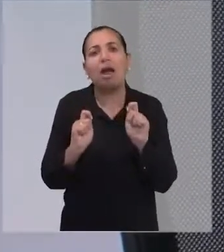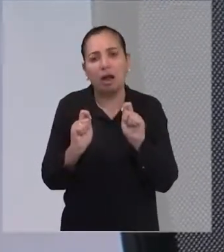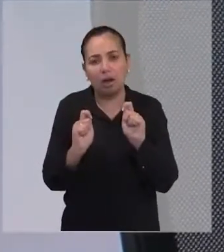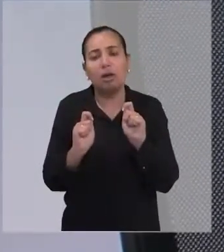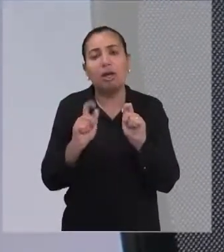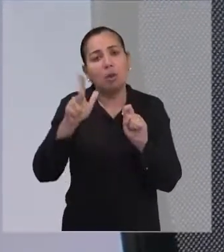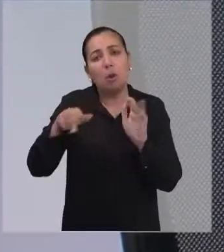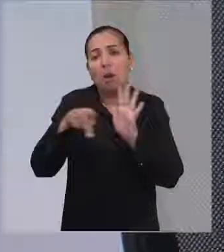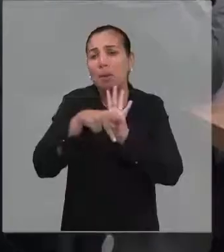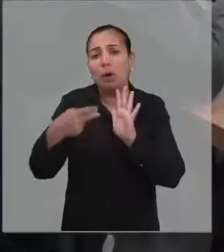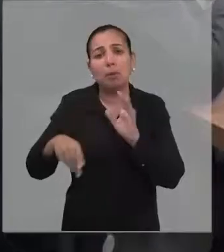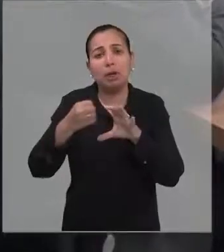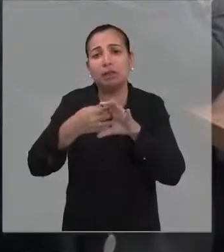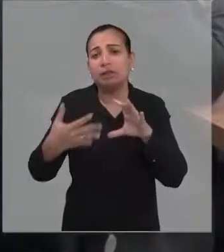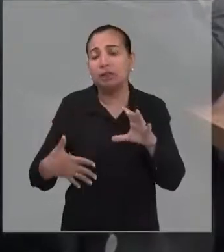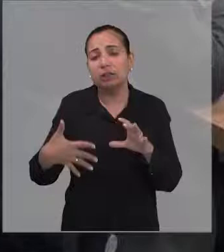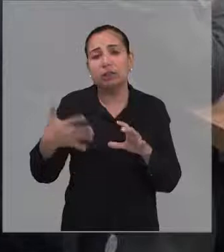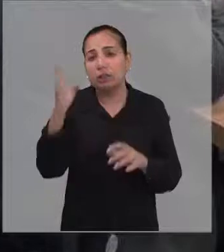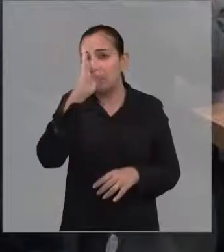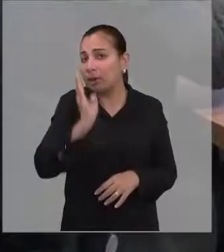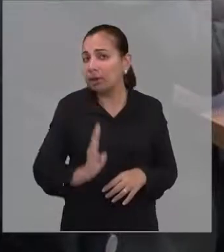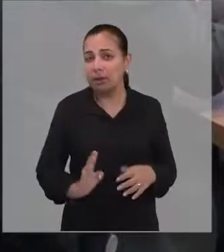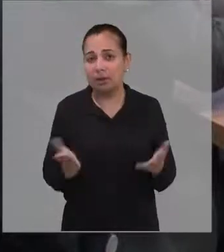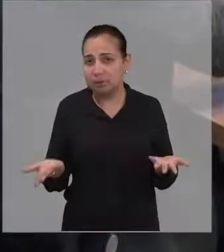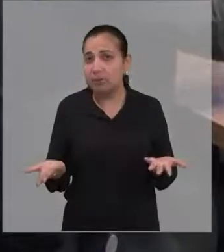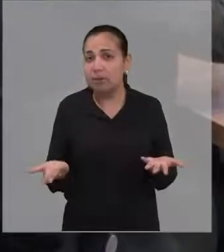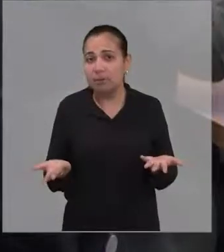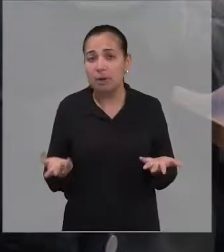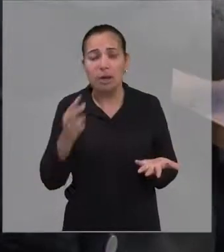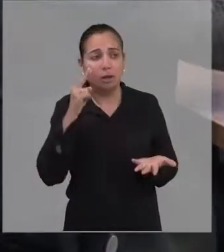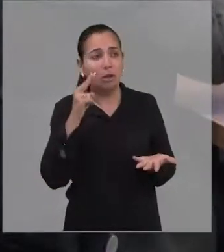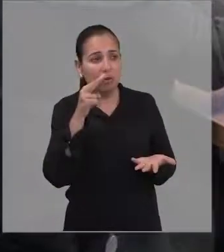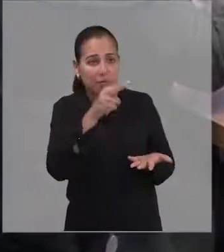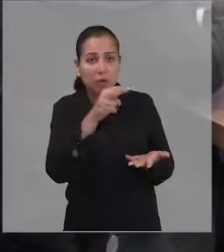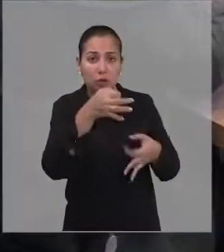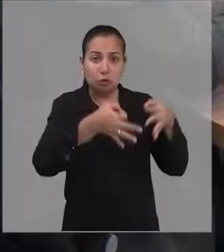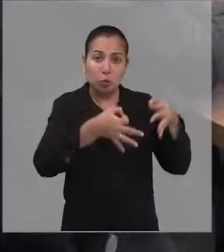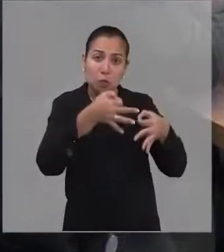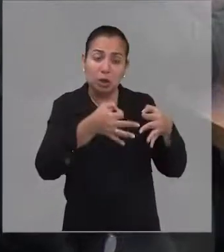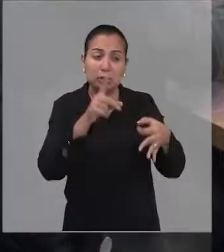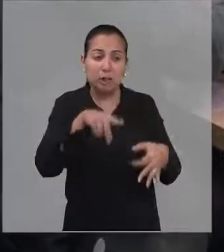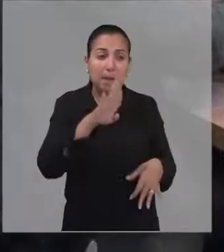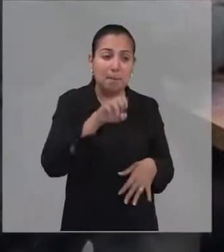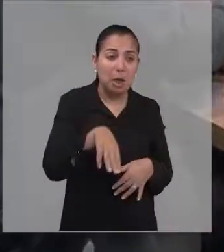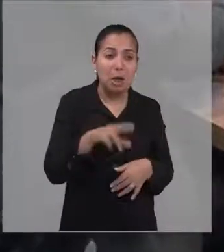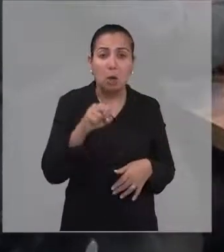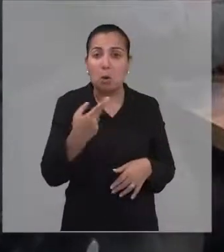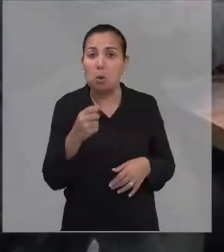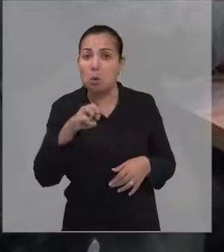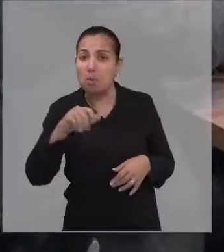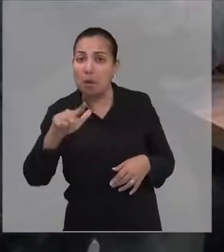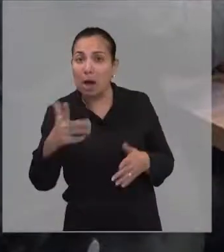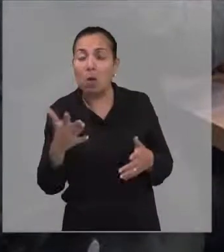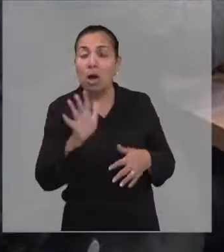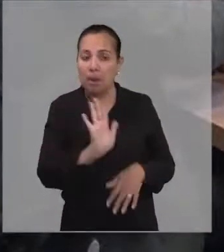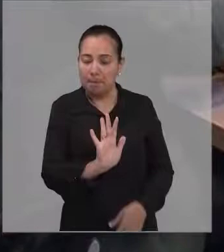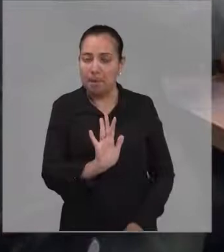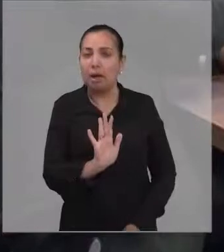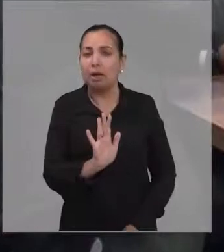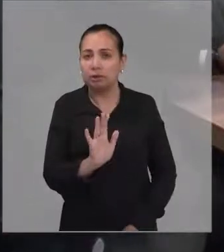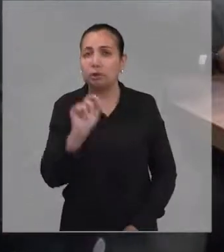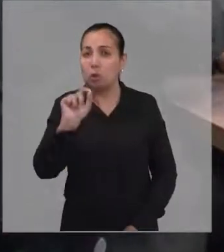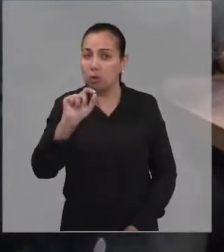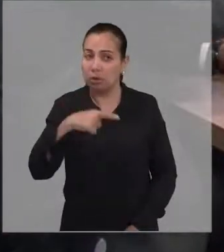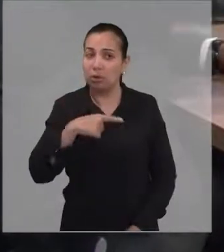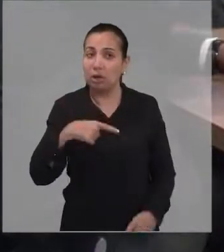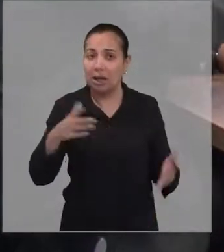instituições, inclusive no judiciário. Né? Quer dizer, bem ou mal, né, agora diante de um caso que tem uma